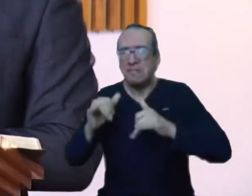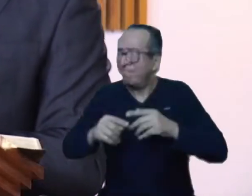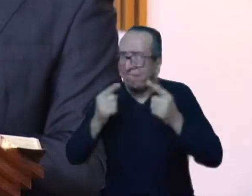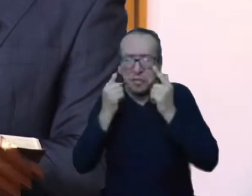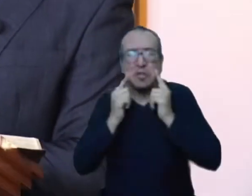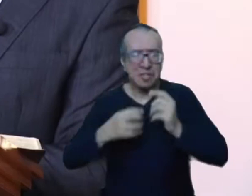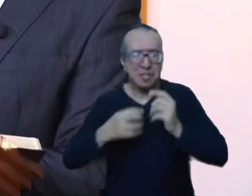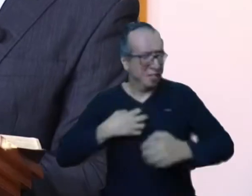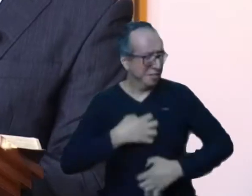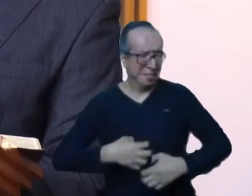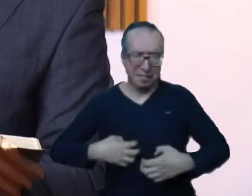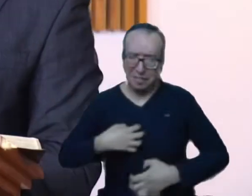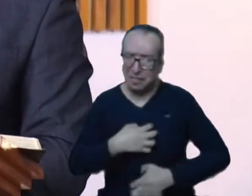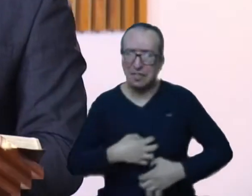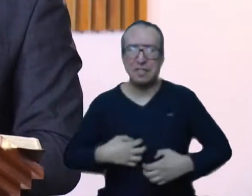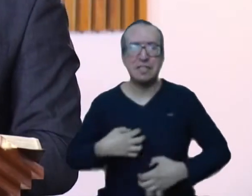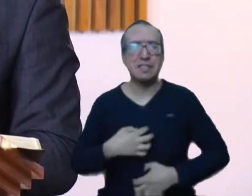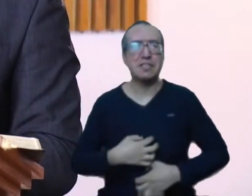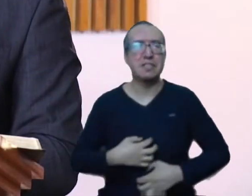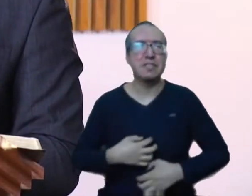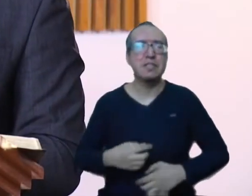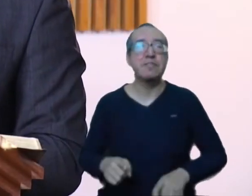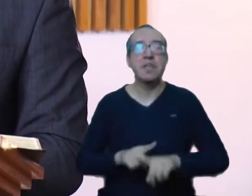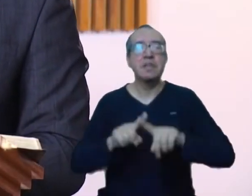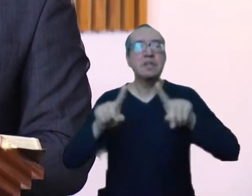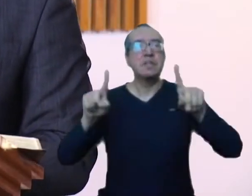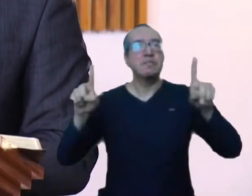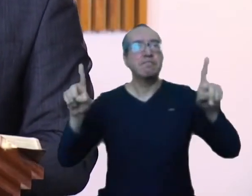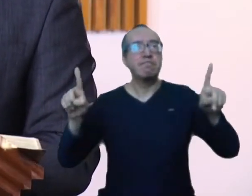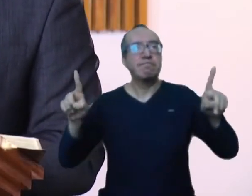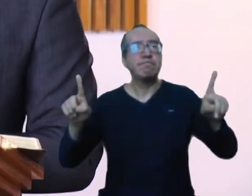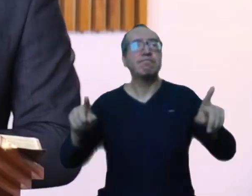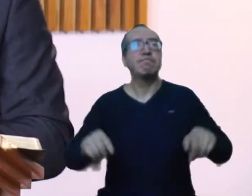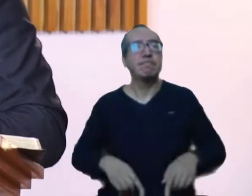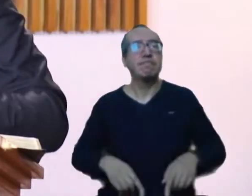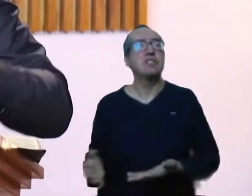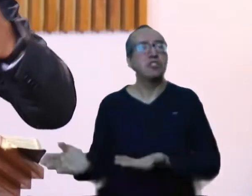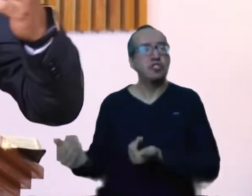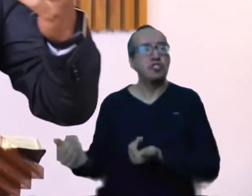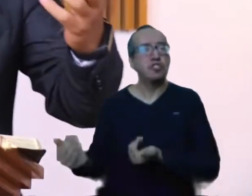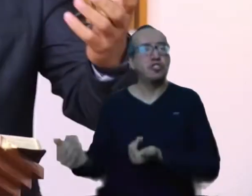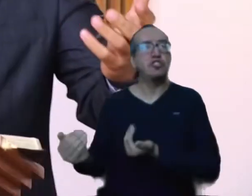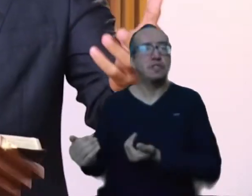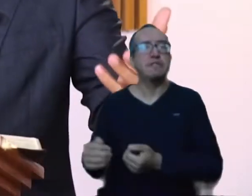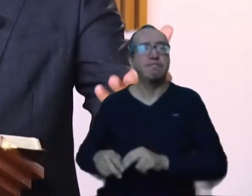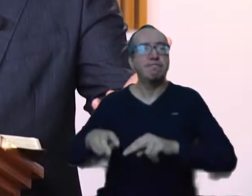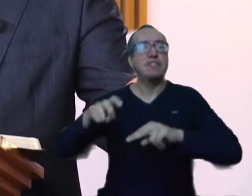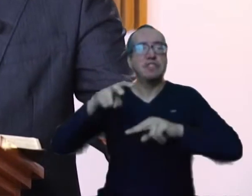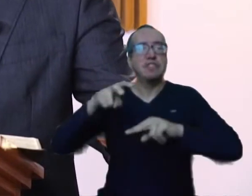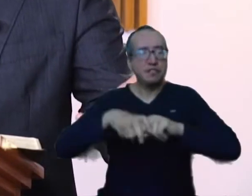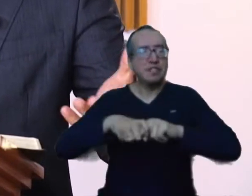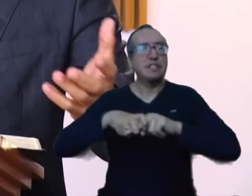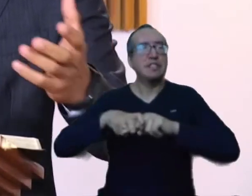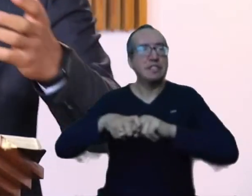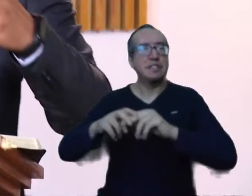estar sentado na janela, podemos dizer, distraído com as coisas, mas a